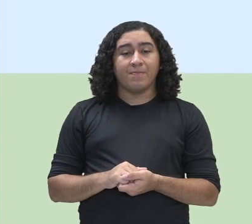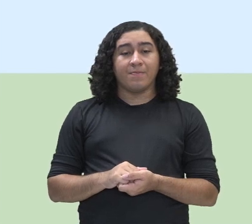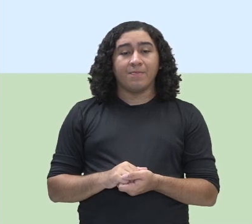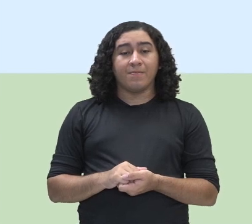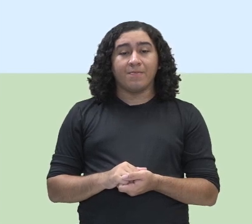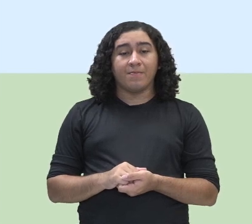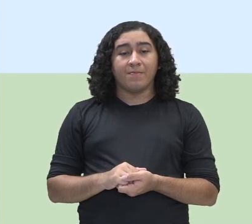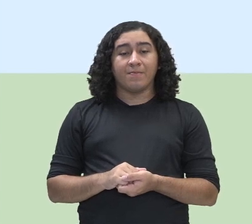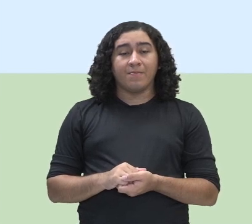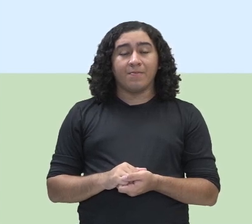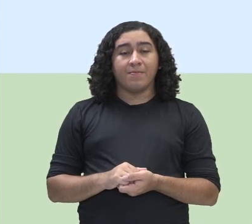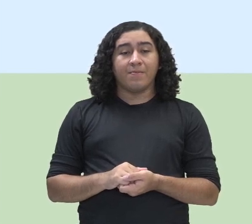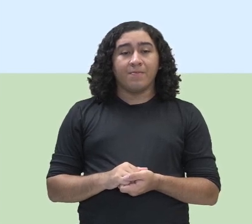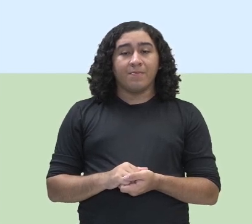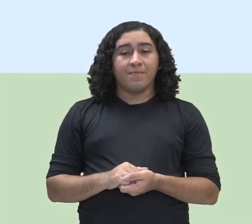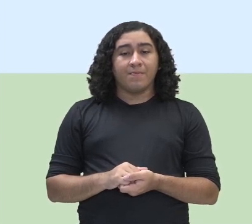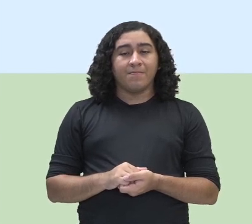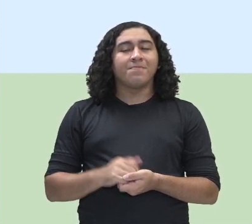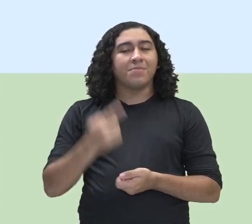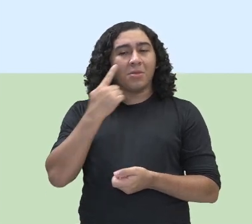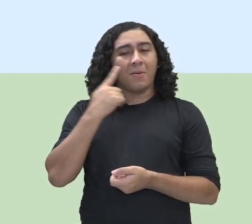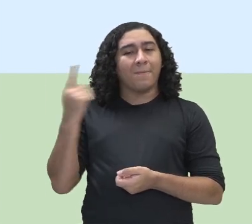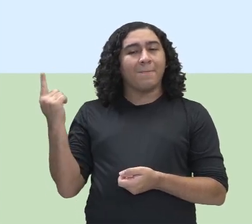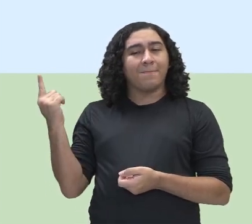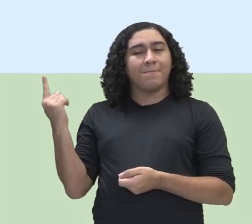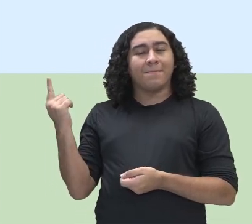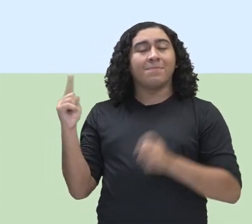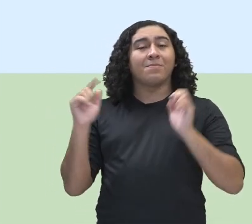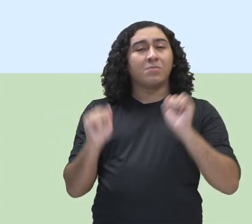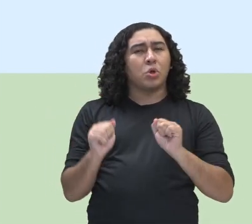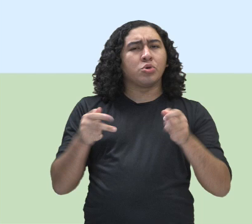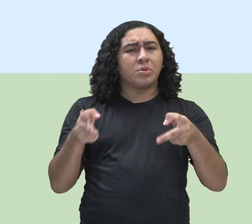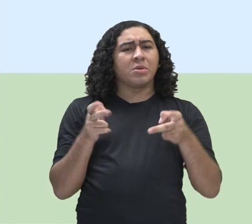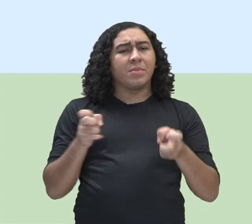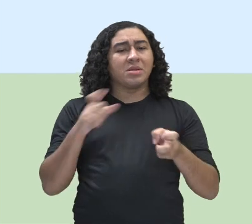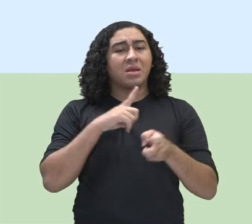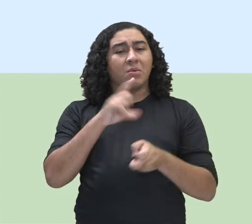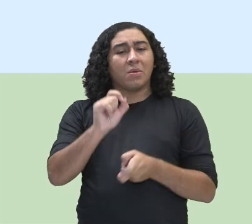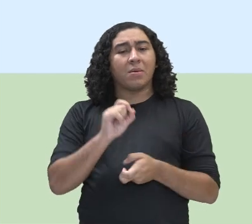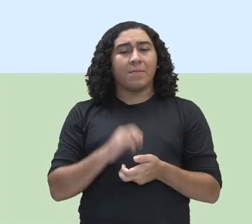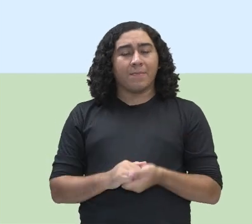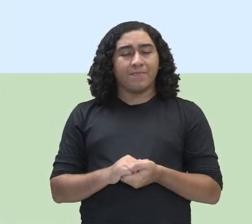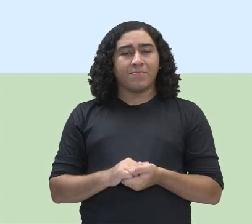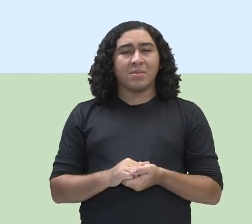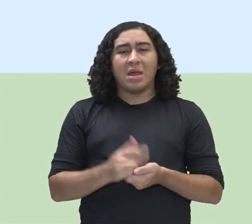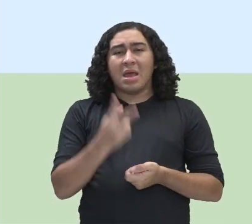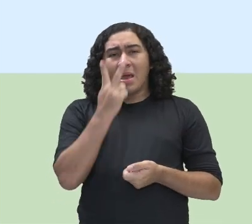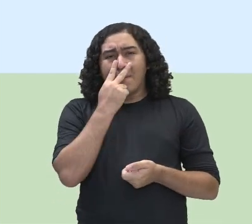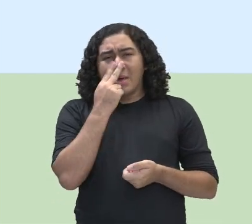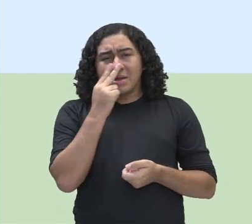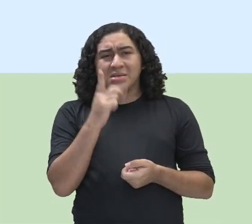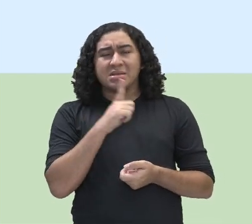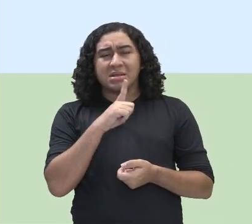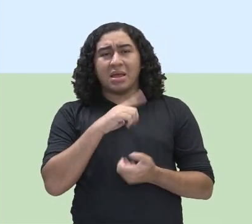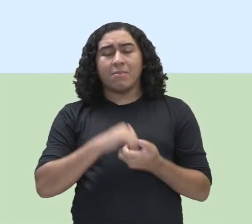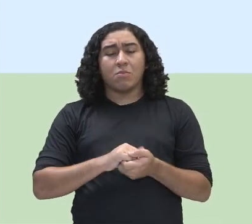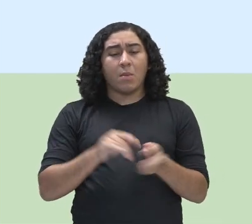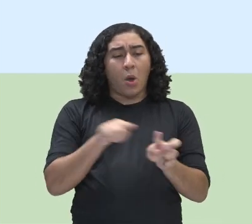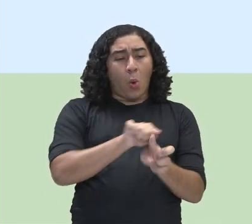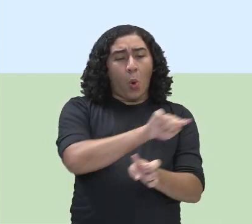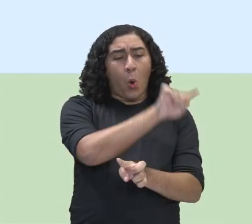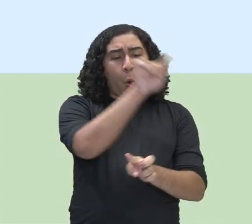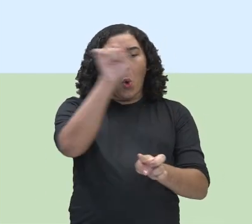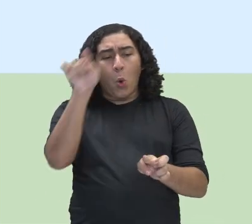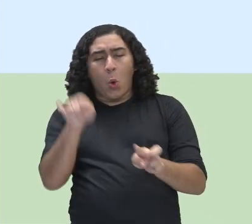These wheels are worn out. Olha só, vocês podem observar que tem uns pneus velhos ali, não é?